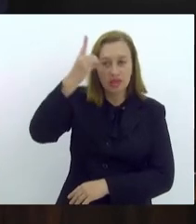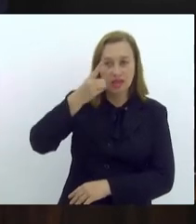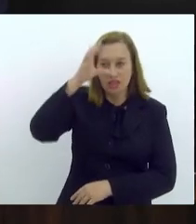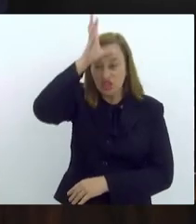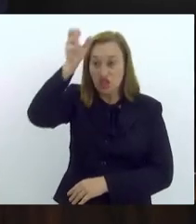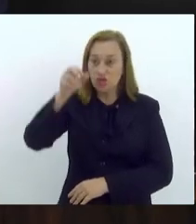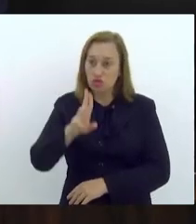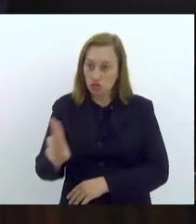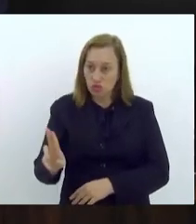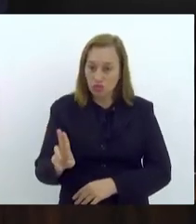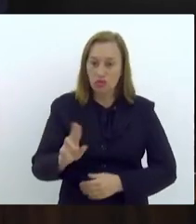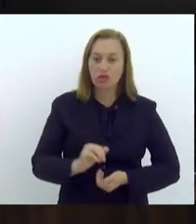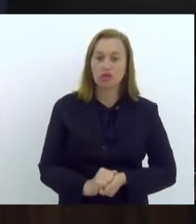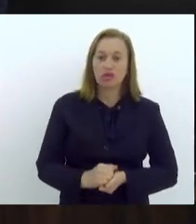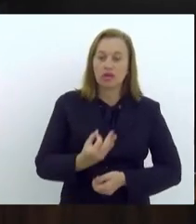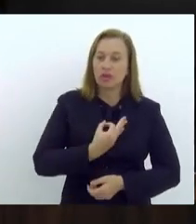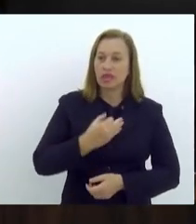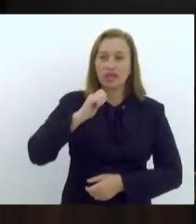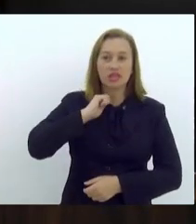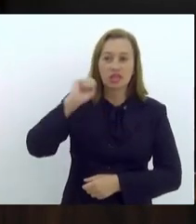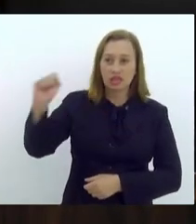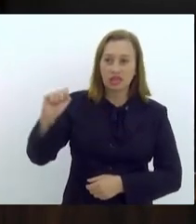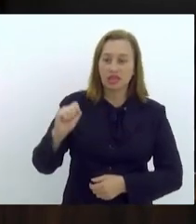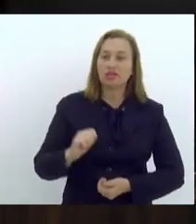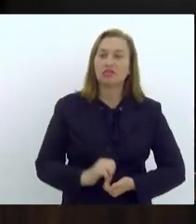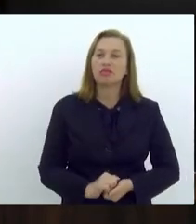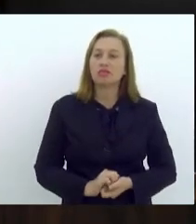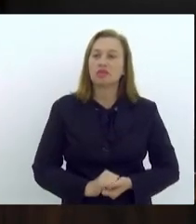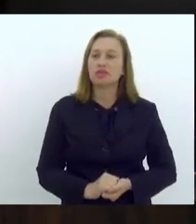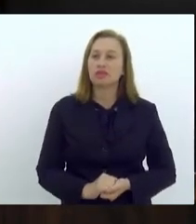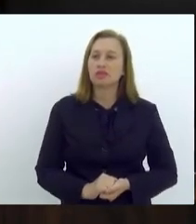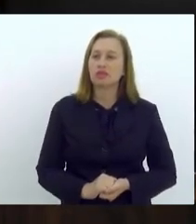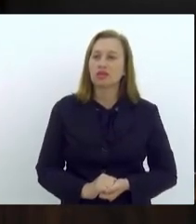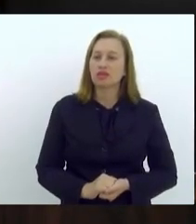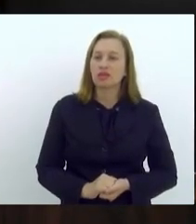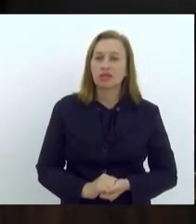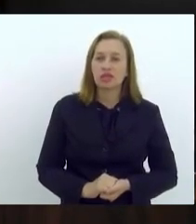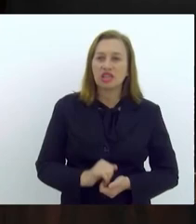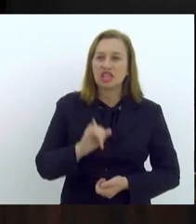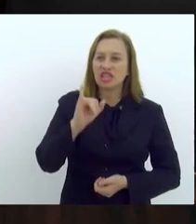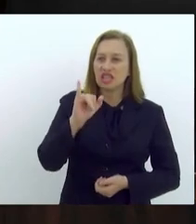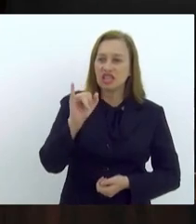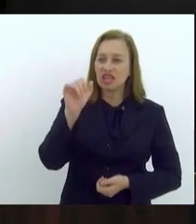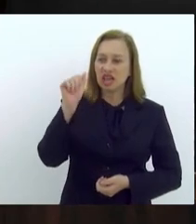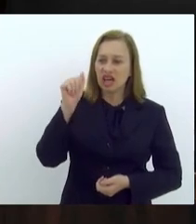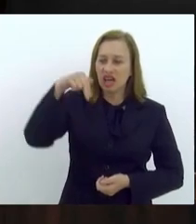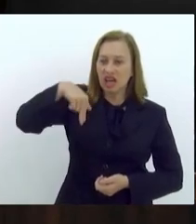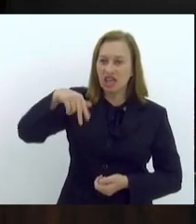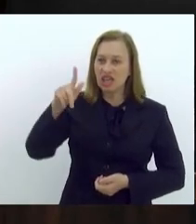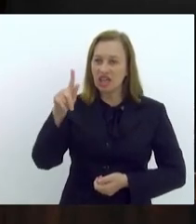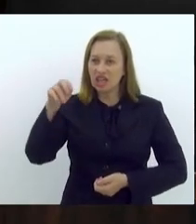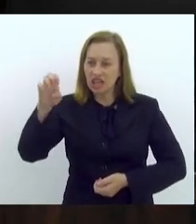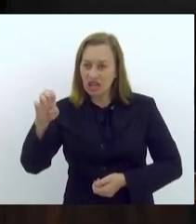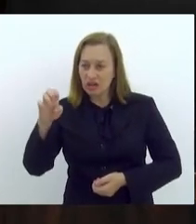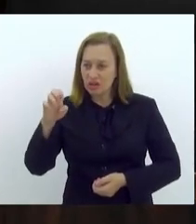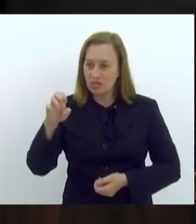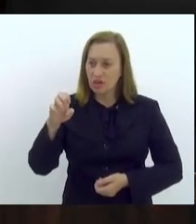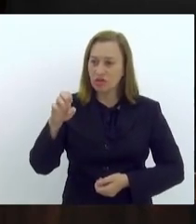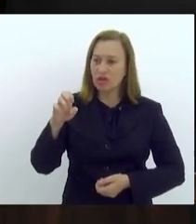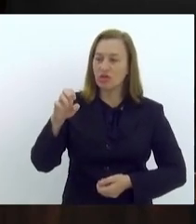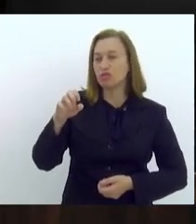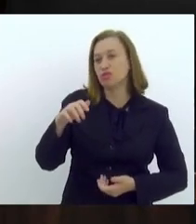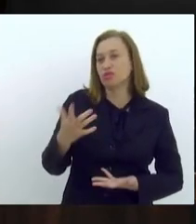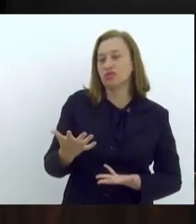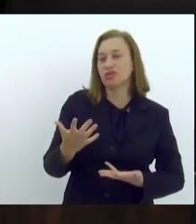Tia Ju, que concede a medalha tiradente e o respectivo diploma ao senhor Yang Iua. Parecer da